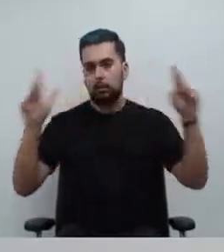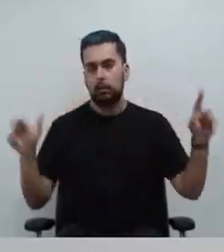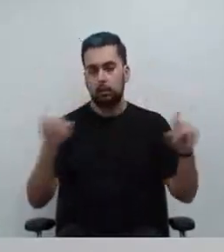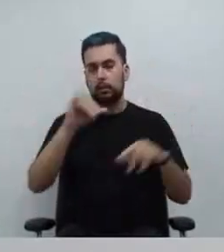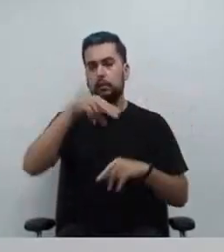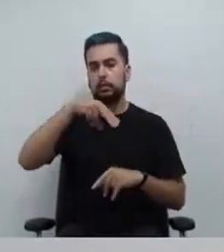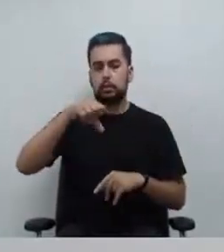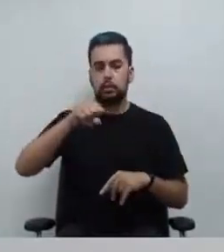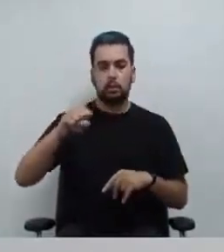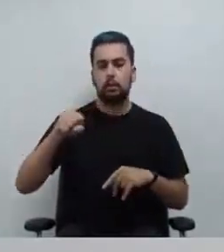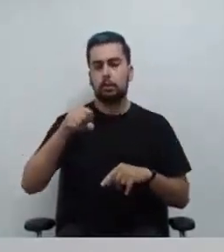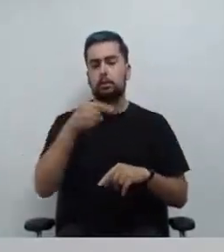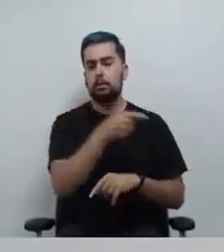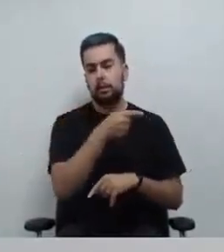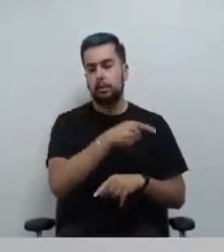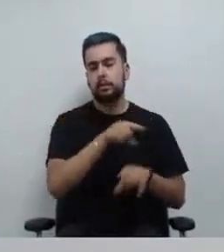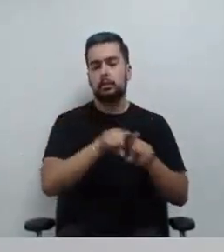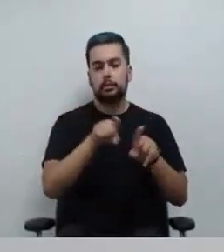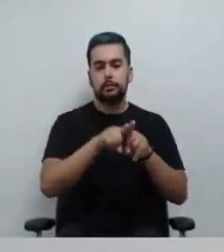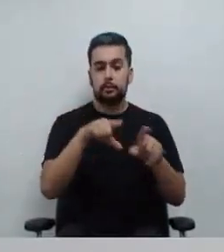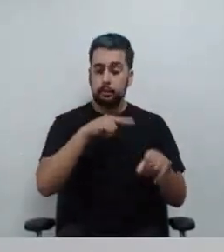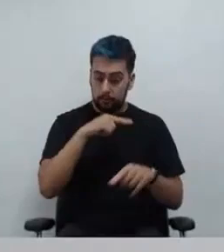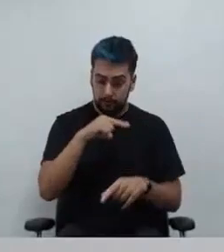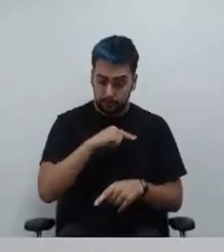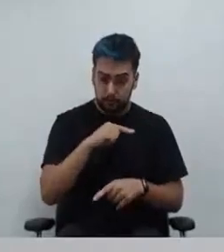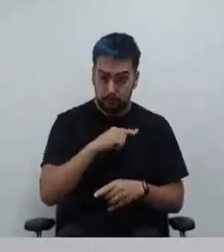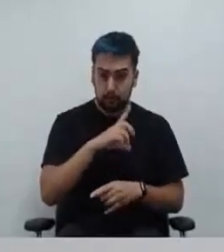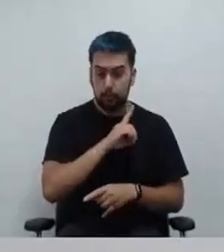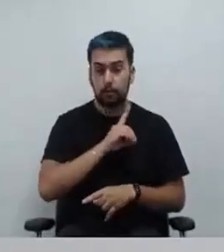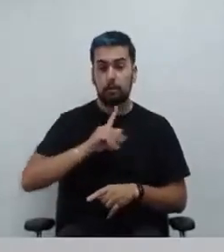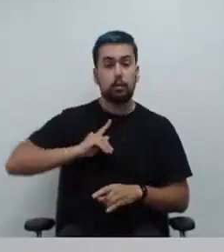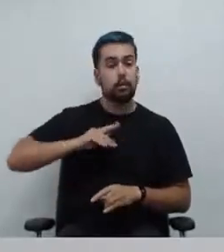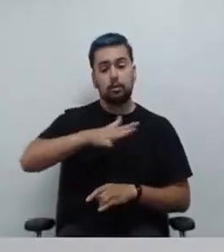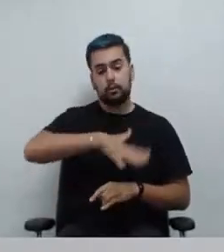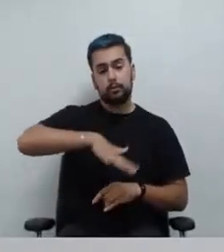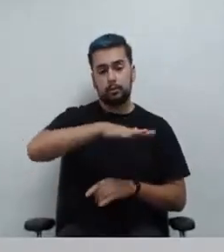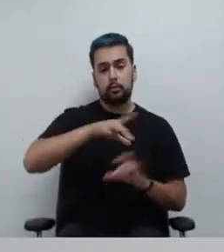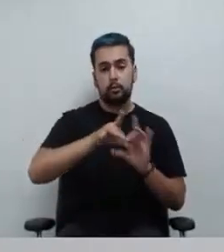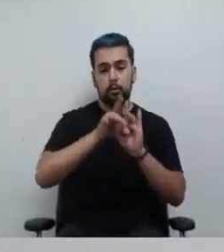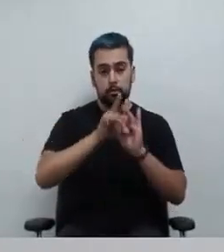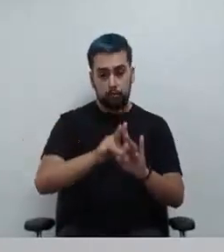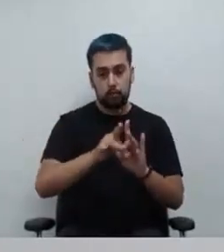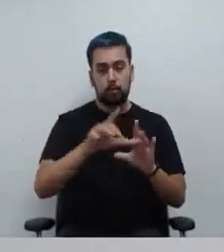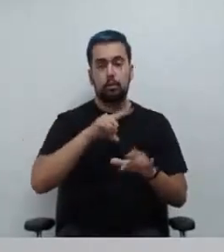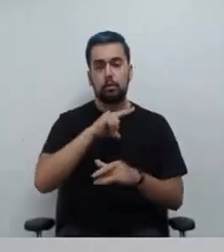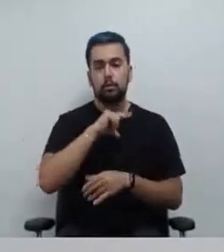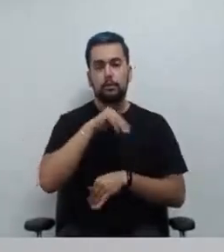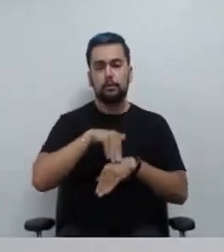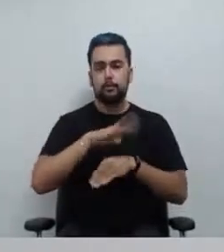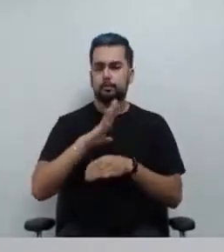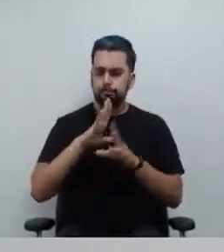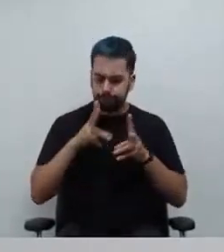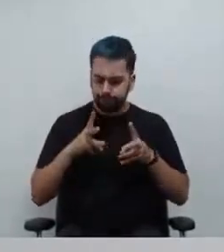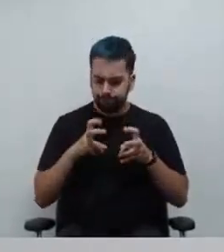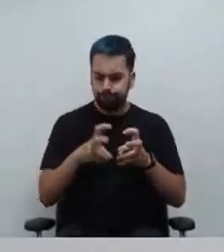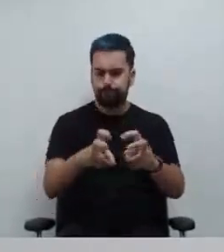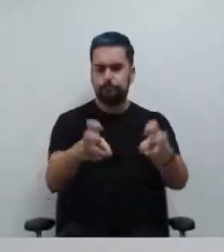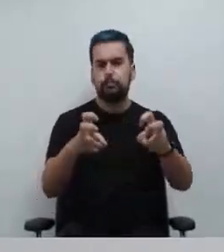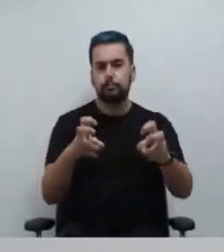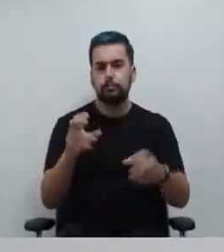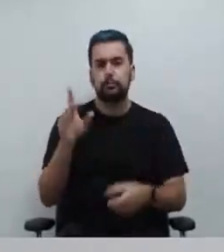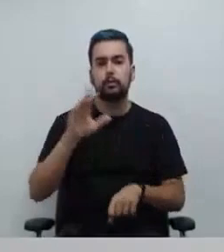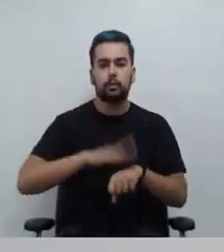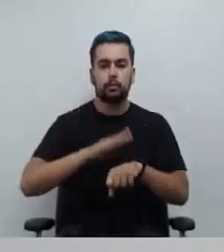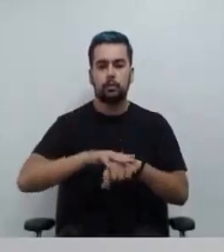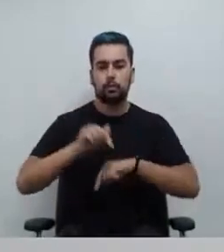administrativamente mesmo judicial, há uma plataforma ali. Claro que a Defensoria Pública da União com muito mais vazão, né, executa